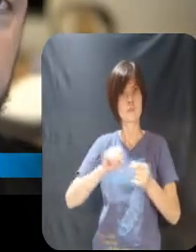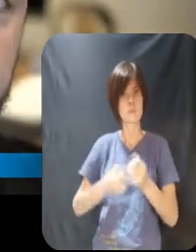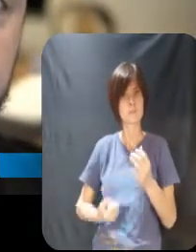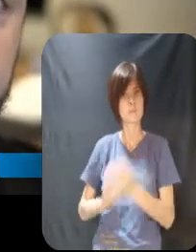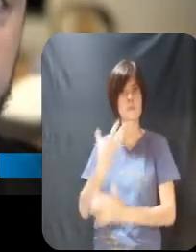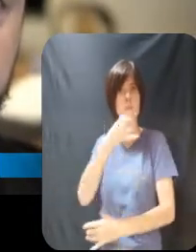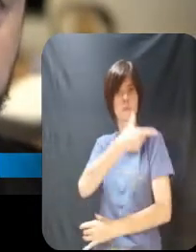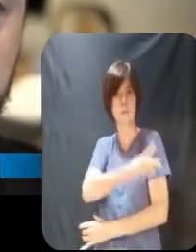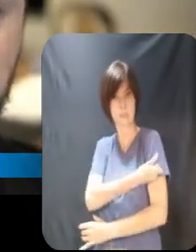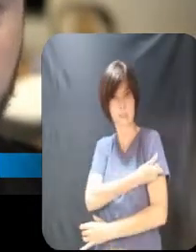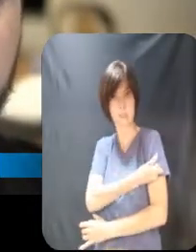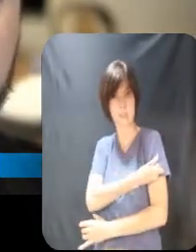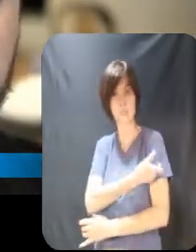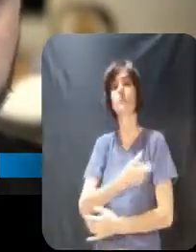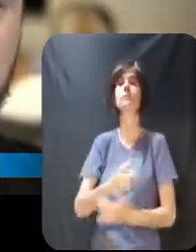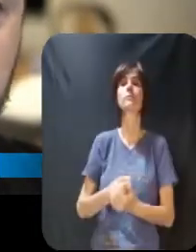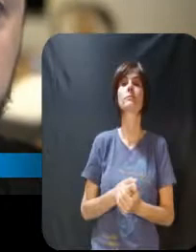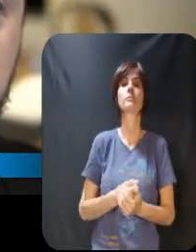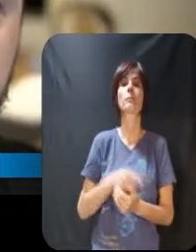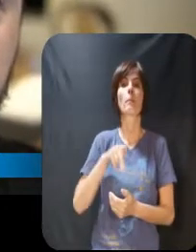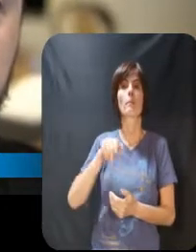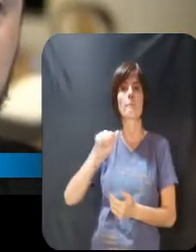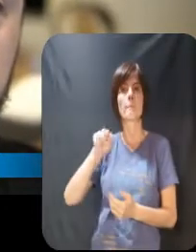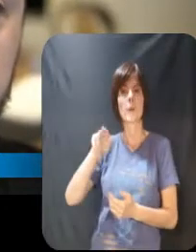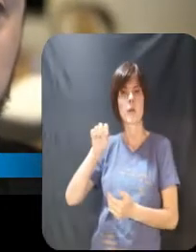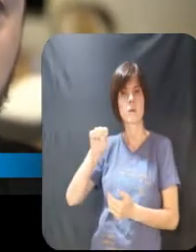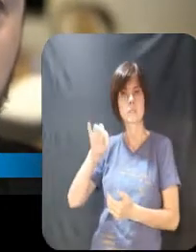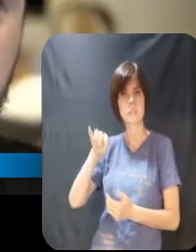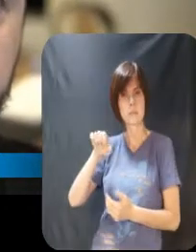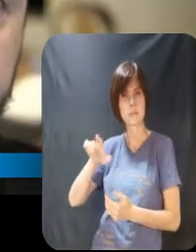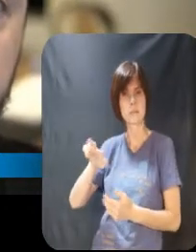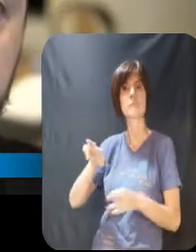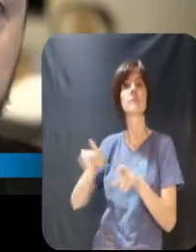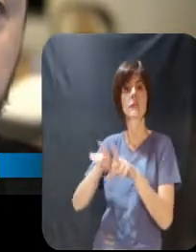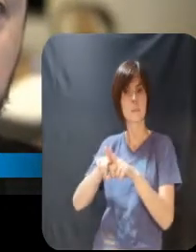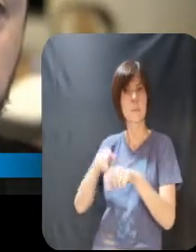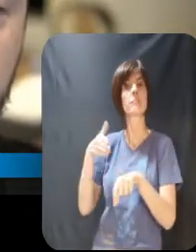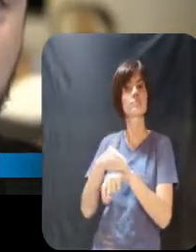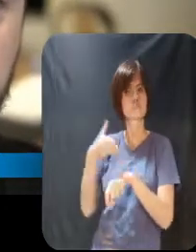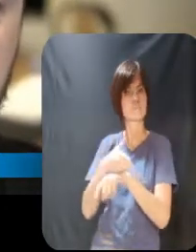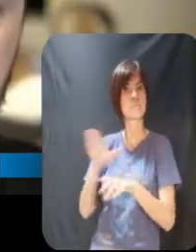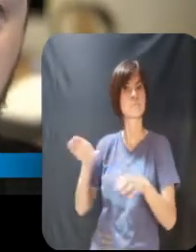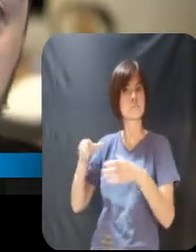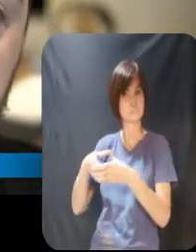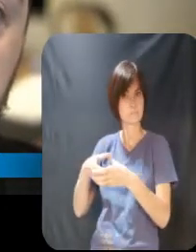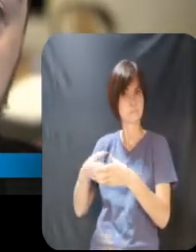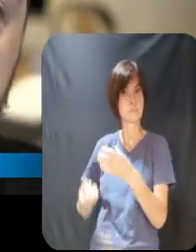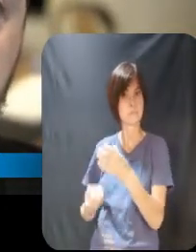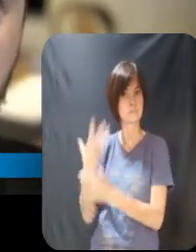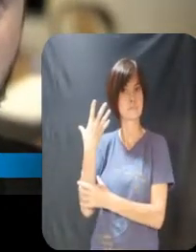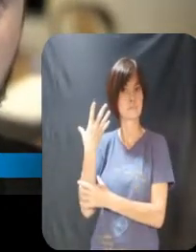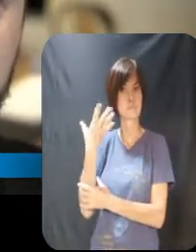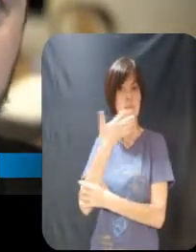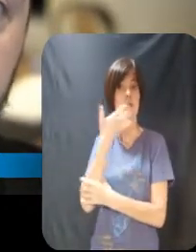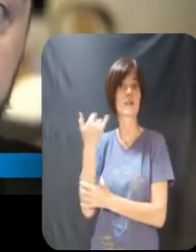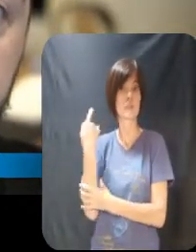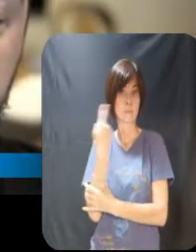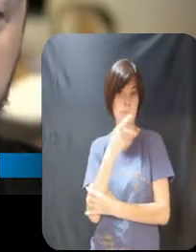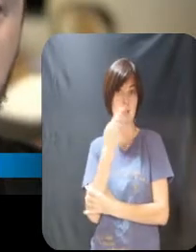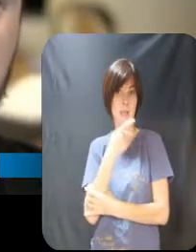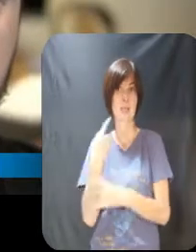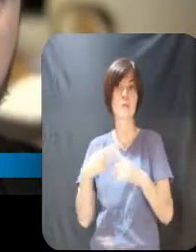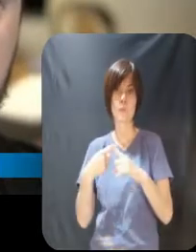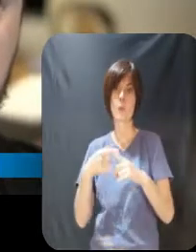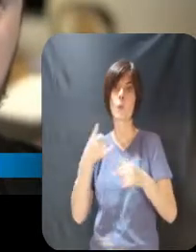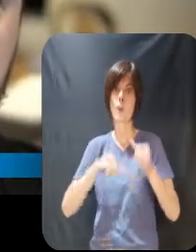maior fabricante de vacinas do mundo, e provavelmente quem teria condições de colocar uma vacina no mercado para o maior número possível de pessoas, o mais cedo